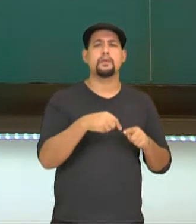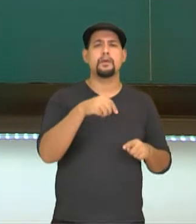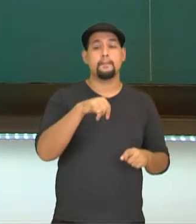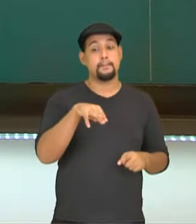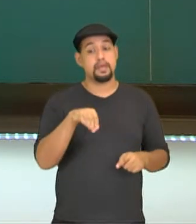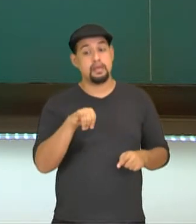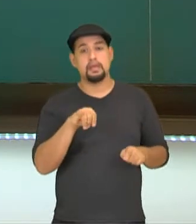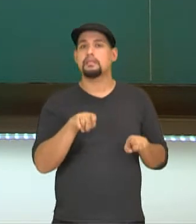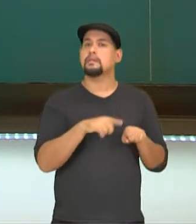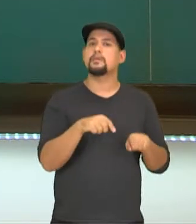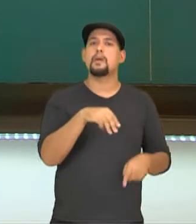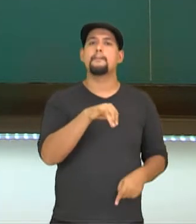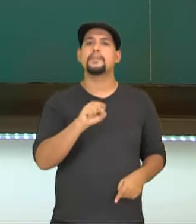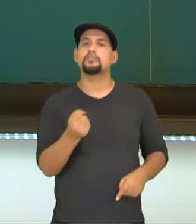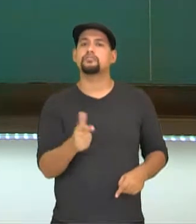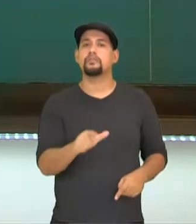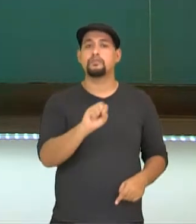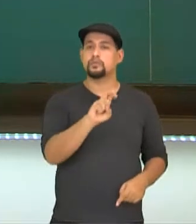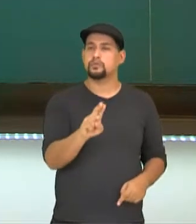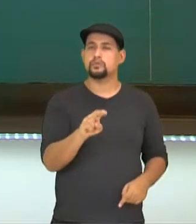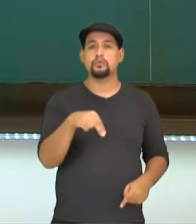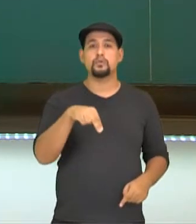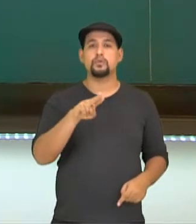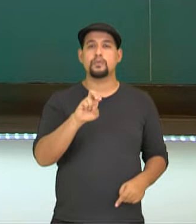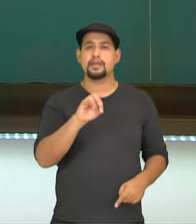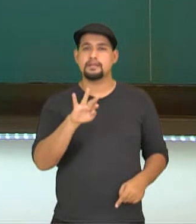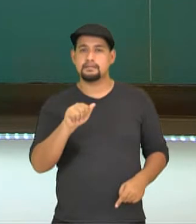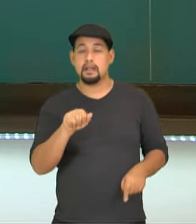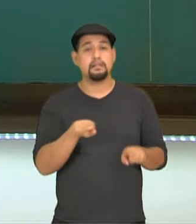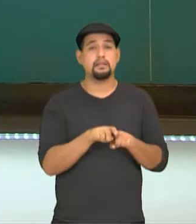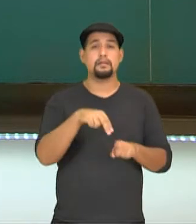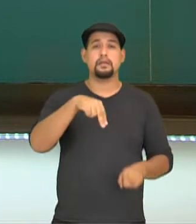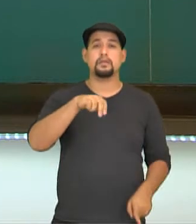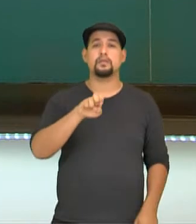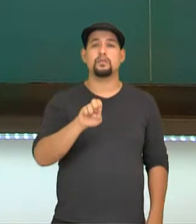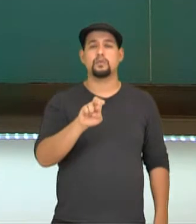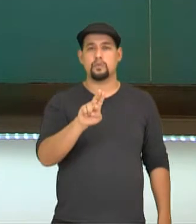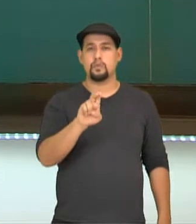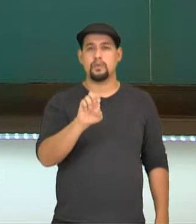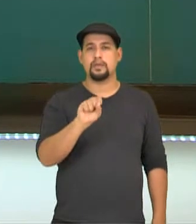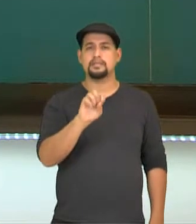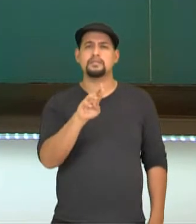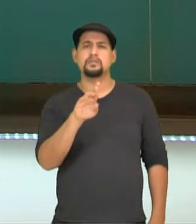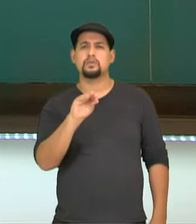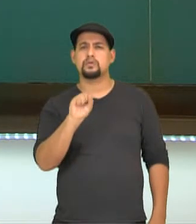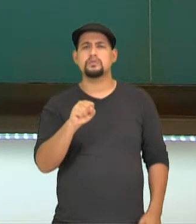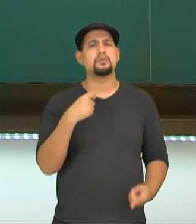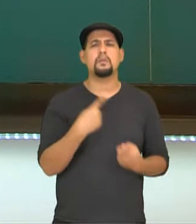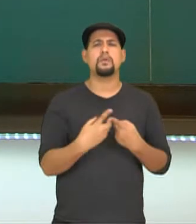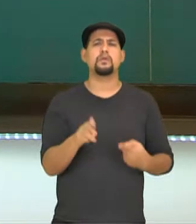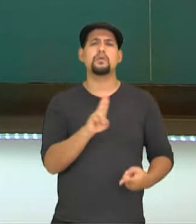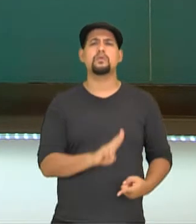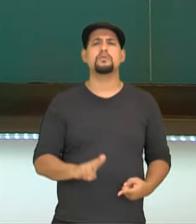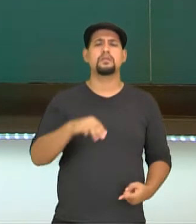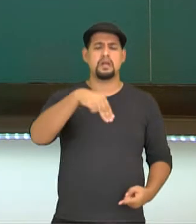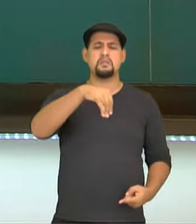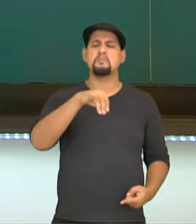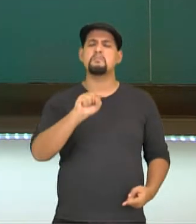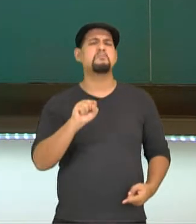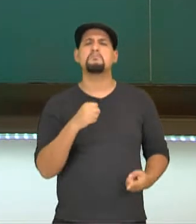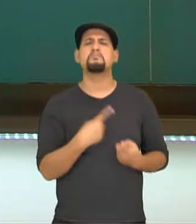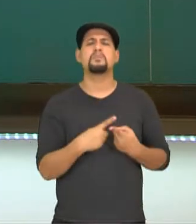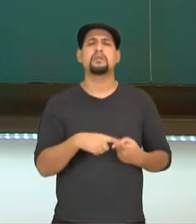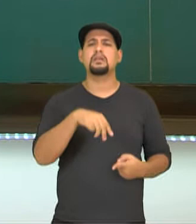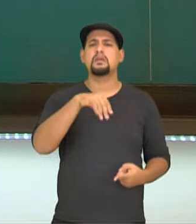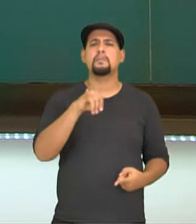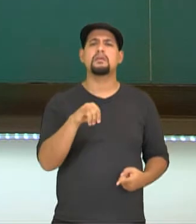novamente, sus, nuestra e nuestros. Então você vai explicar por que que foi usado mis, por que que foi usado